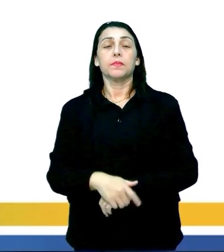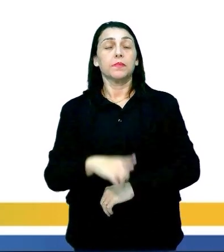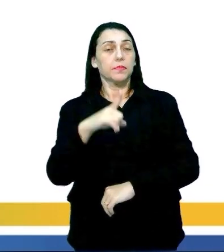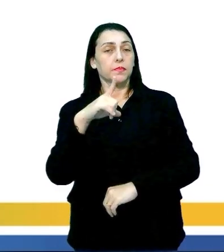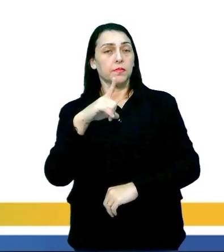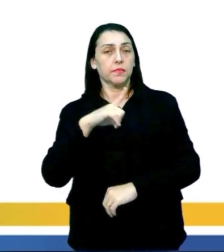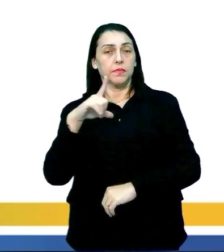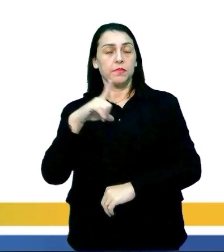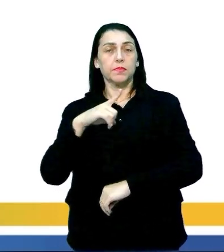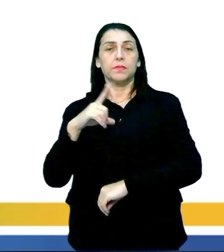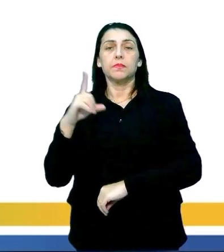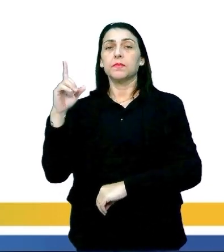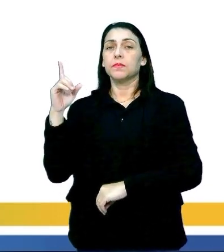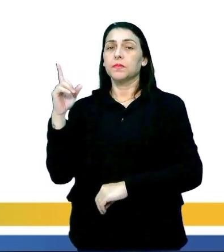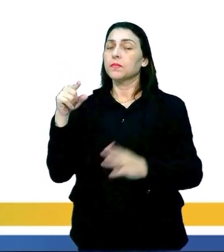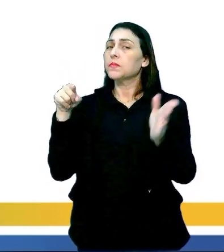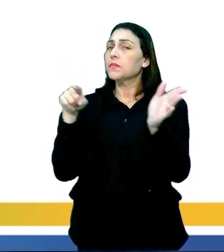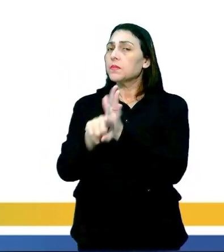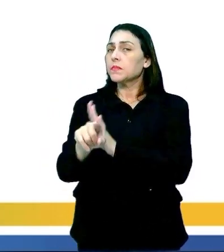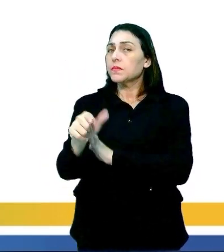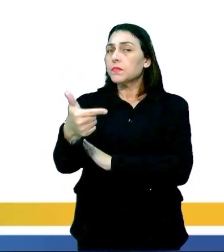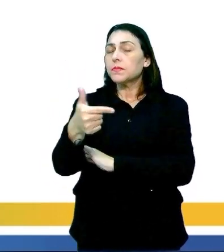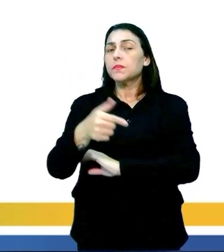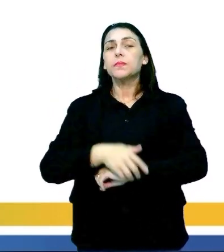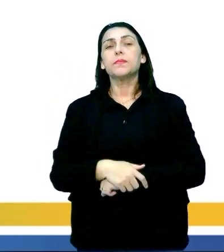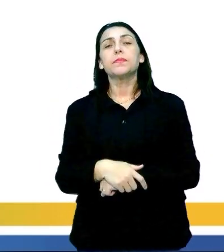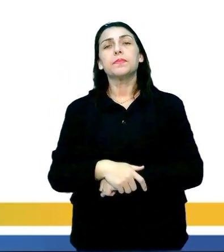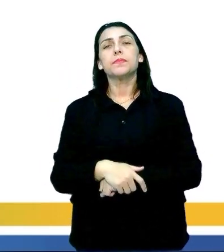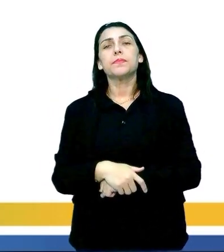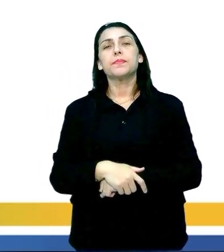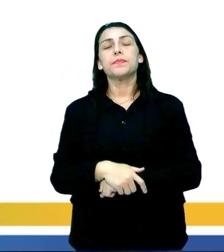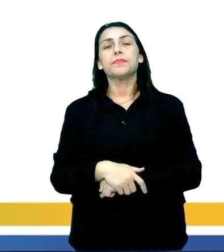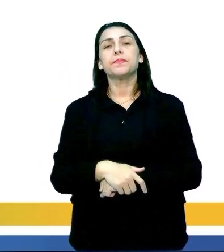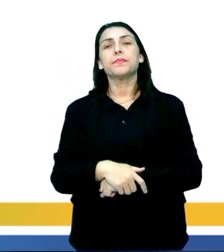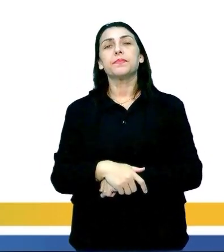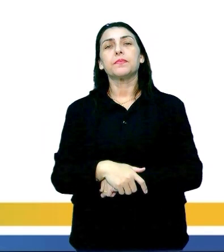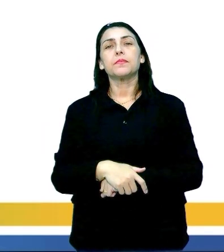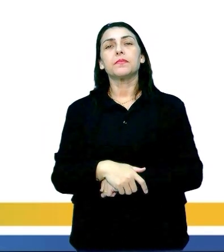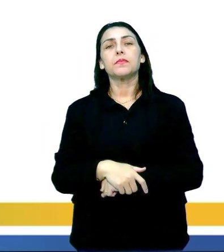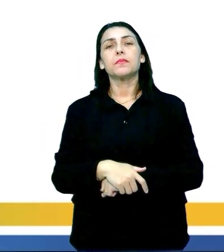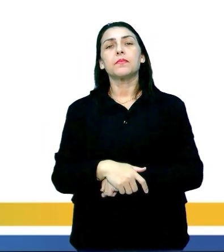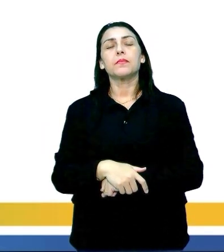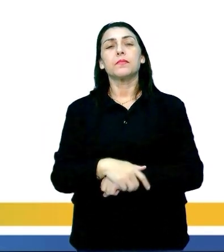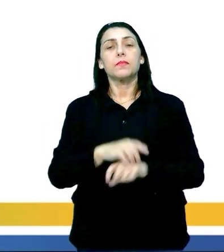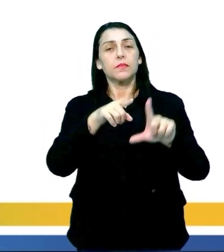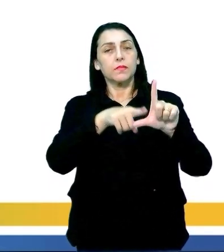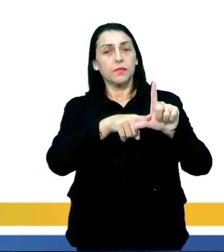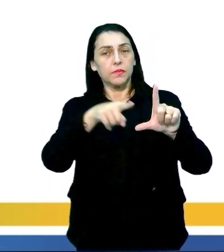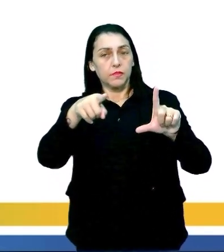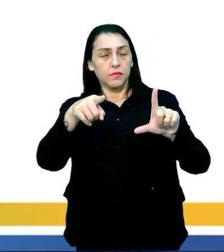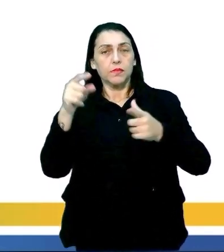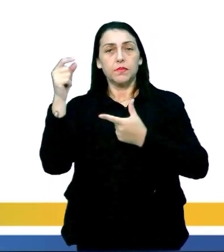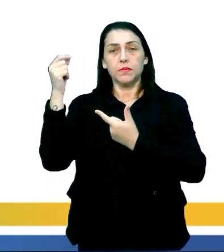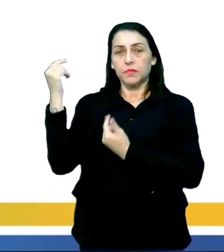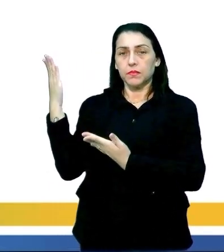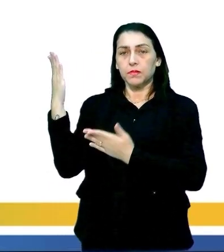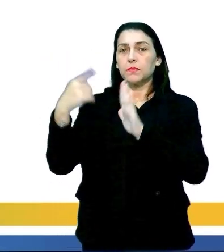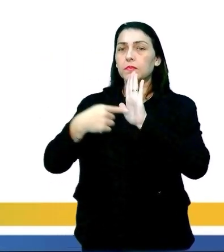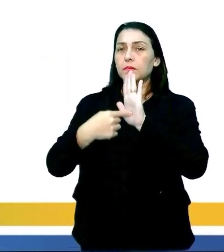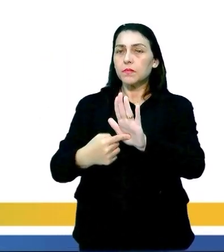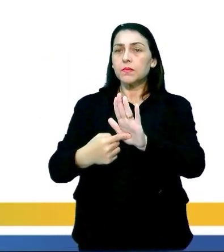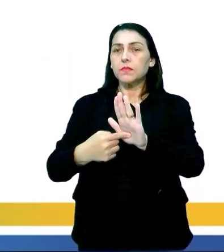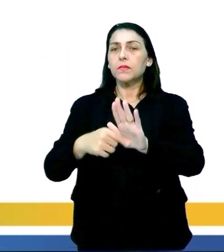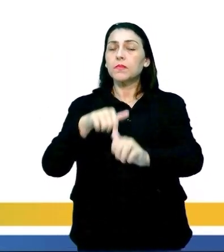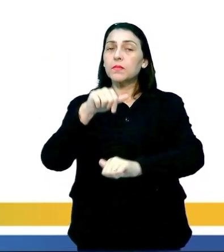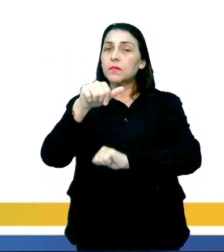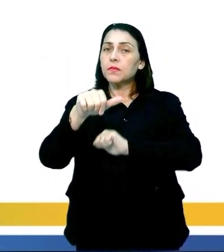Temos aí uma outra questão. E aí essa questão vai dizer o seguinte: o gráfico abaixo mostra